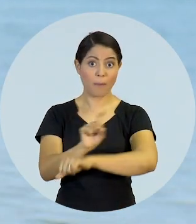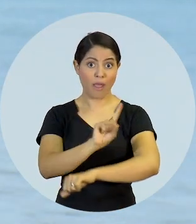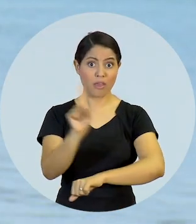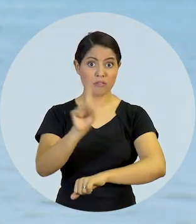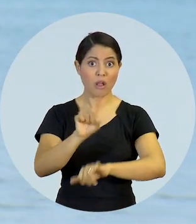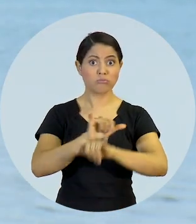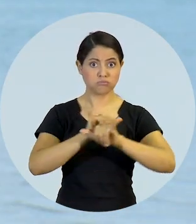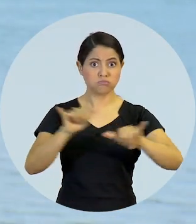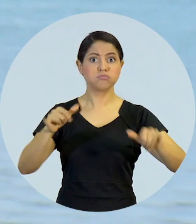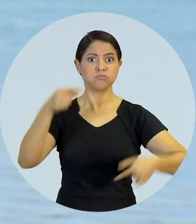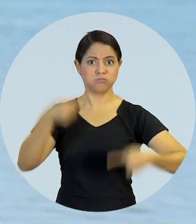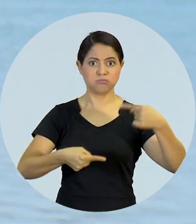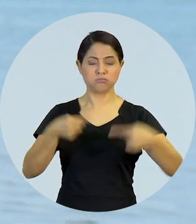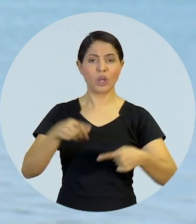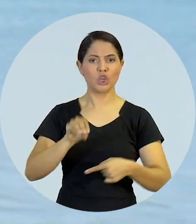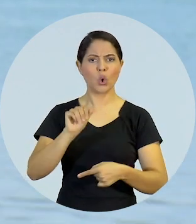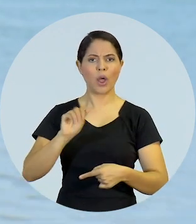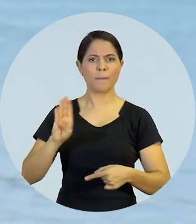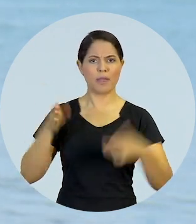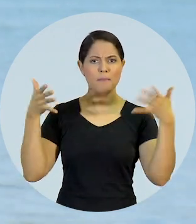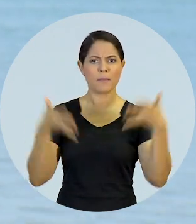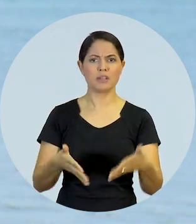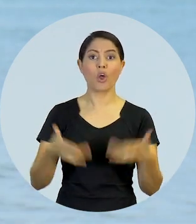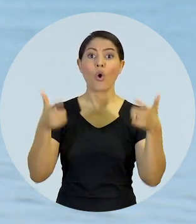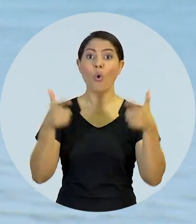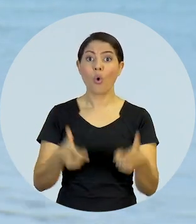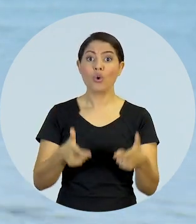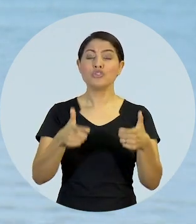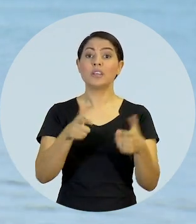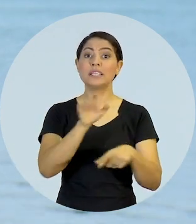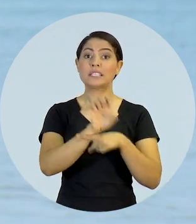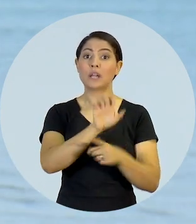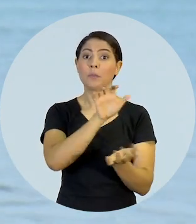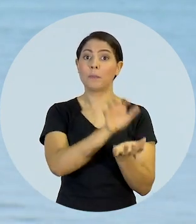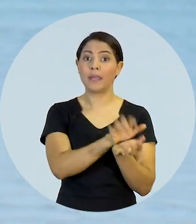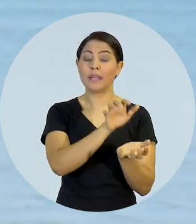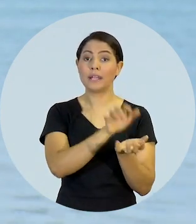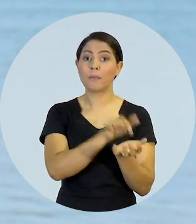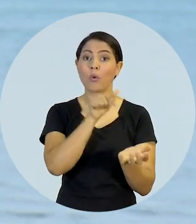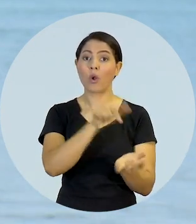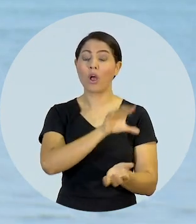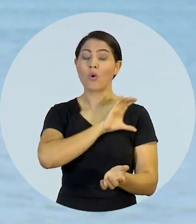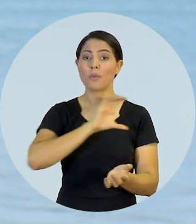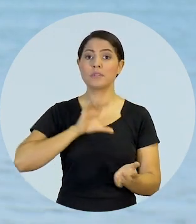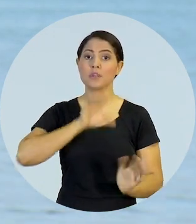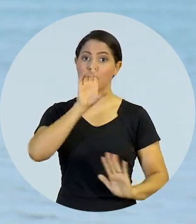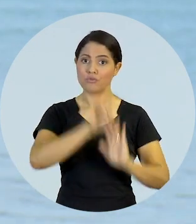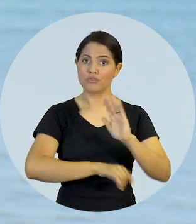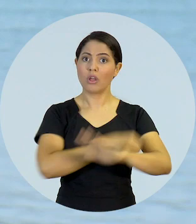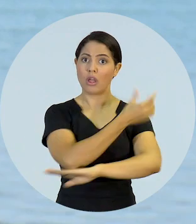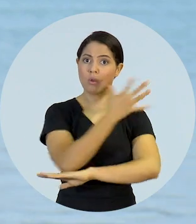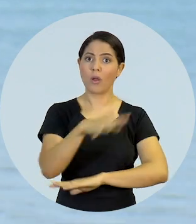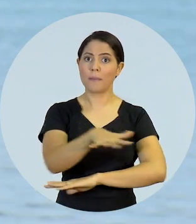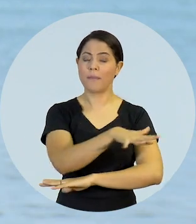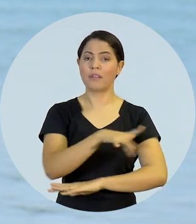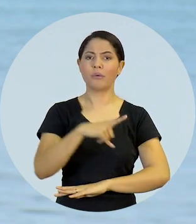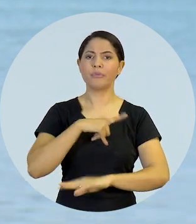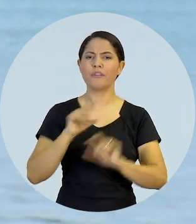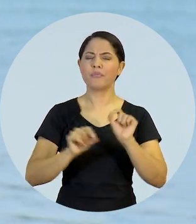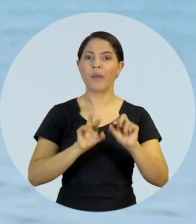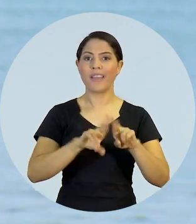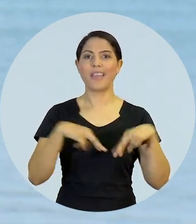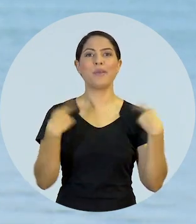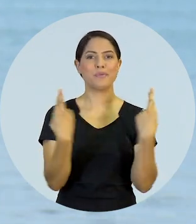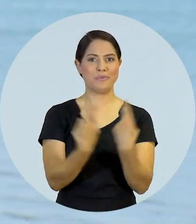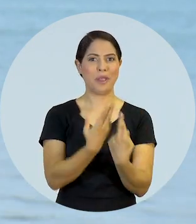OAB está envolvida diretamente na questão. Em Pernambuco, a Comissão Nacional de Direito Ambiental participou de uma